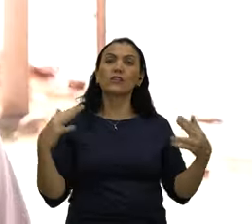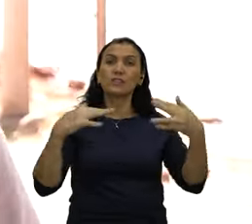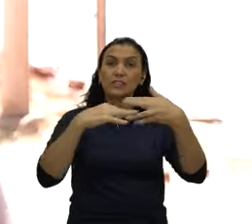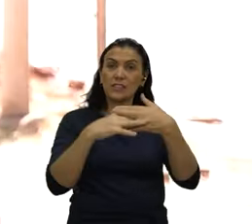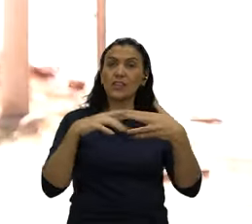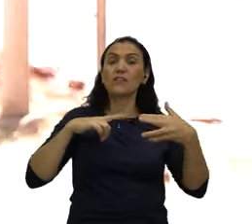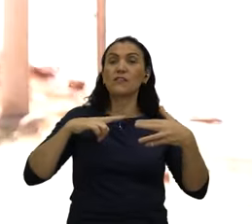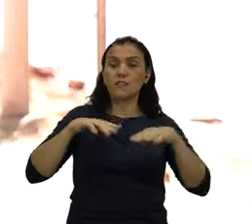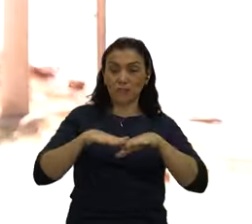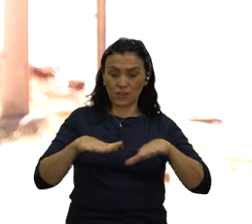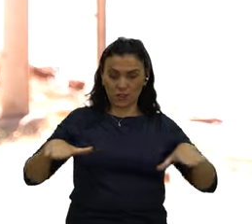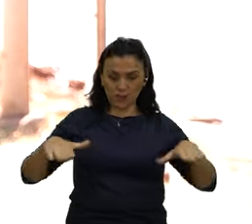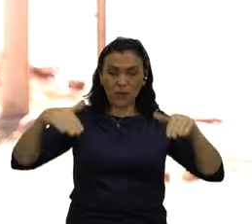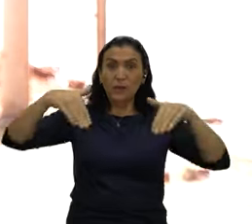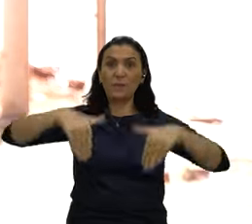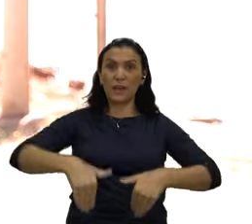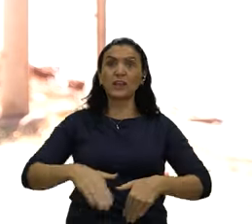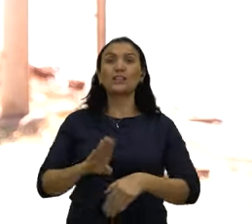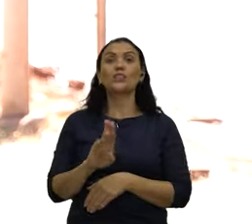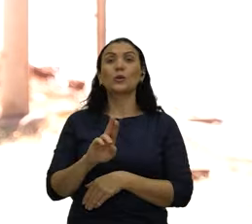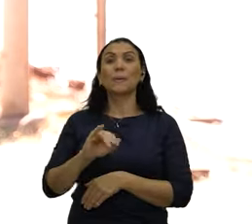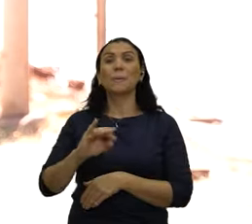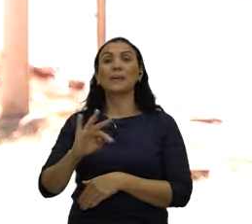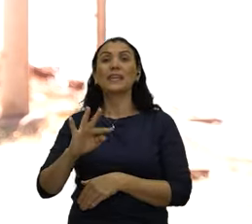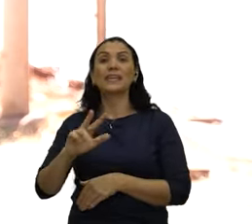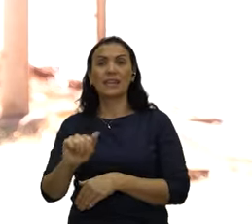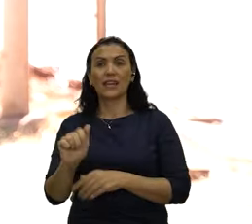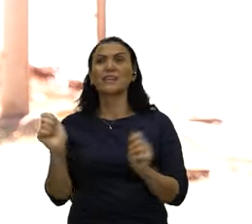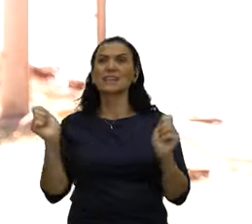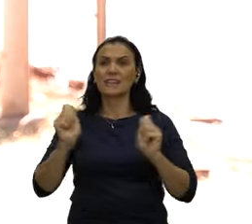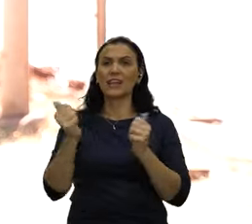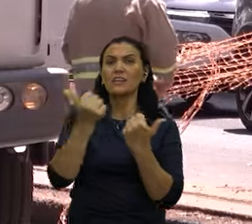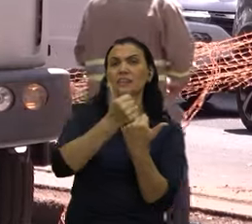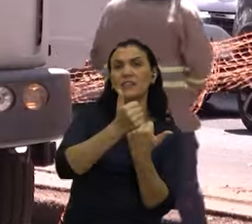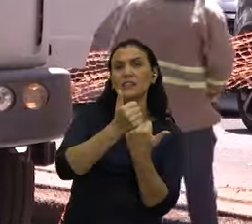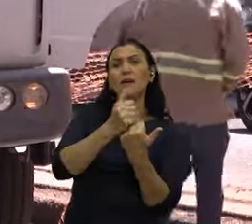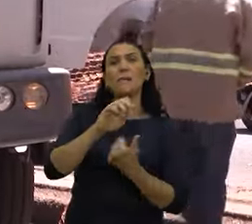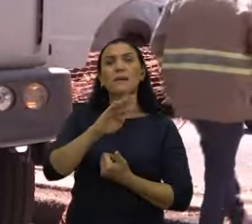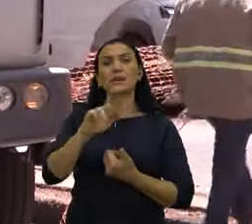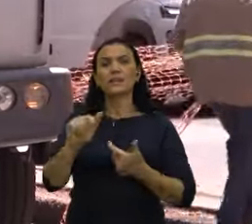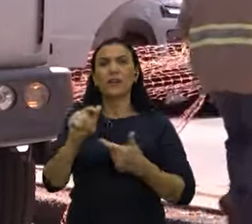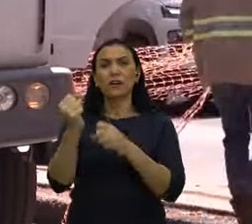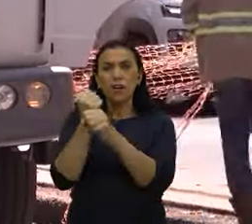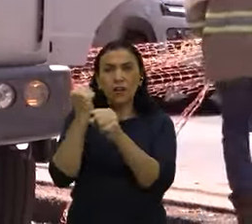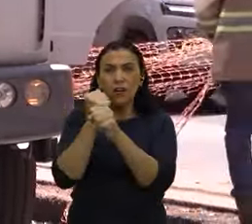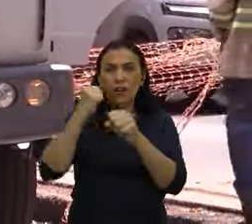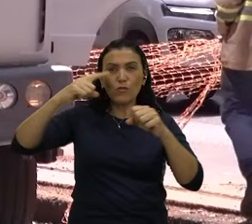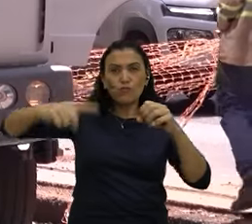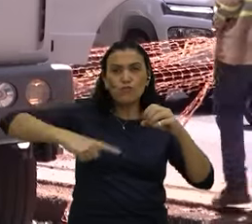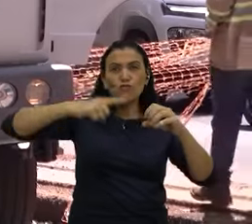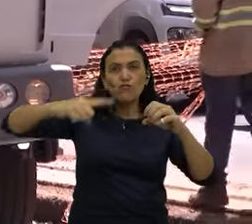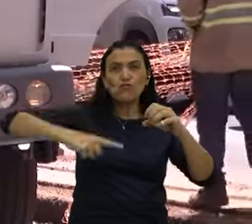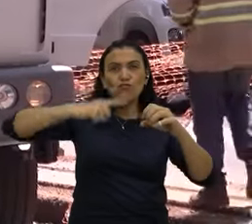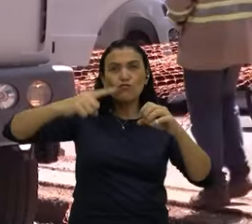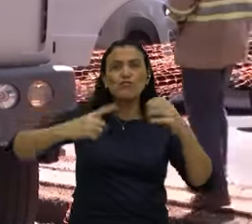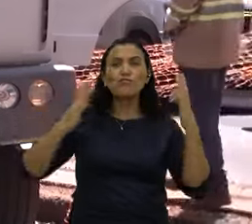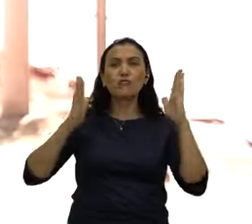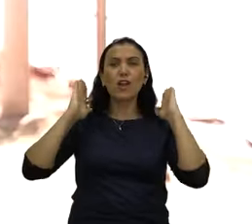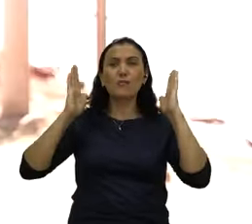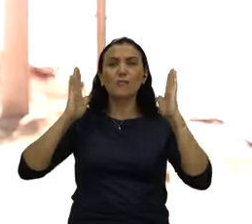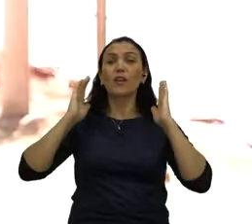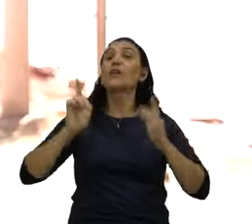Aqui embaixo, nessa calçada, se utiliza brita, ou seja, pode-se utilizar basalto. Aqui nesse concreto aqui, desse caminhão betoneira que acabou de